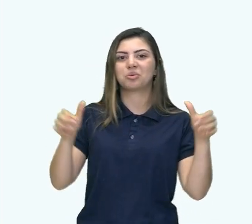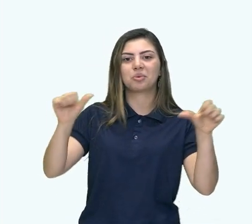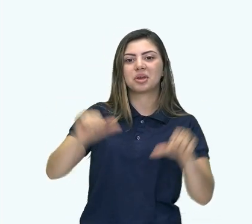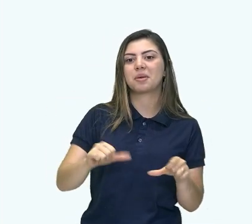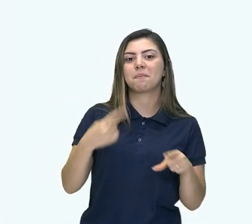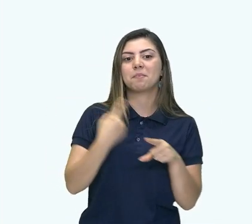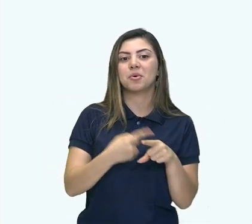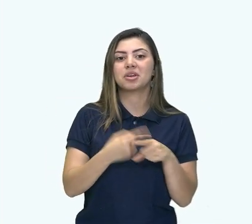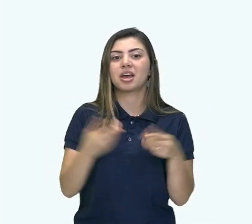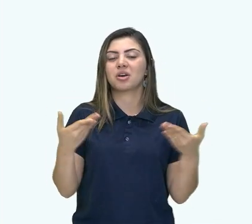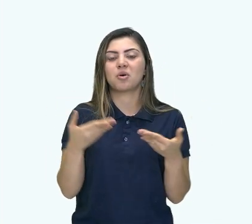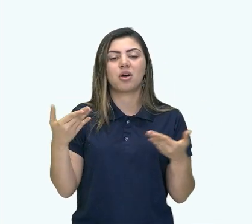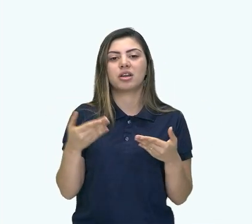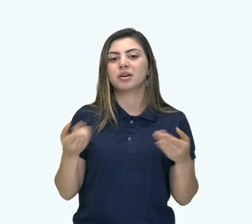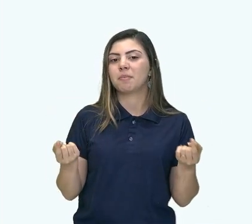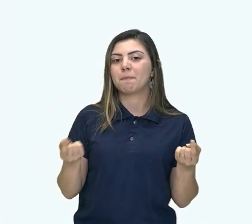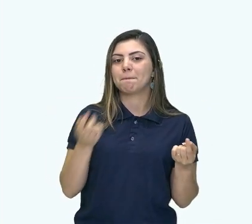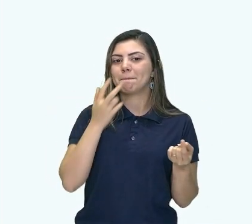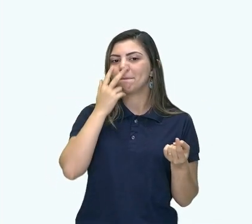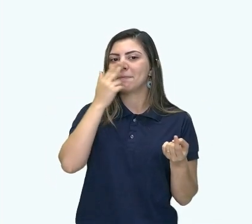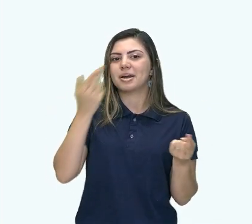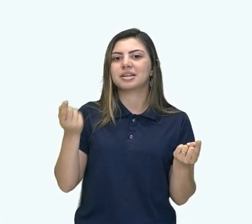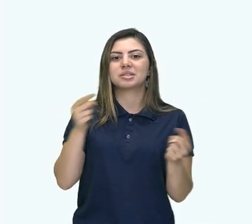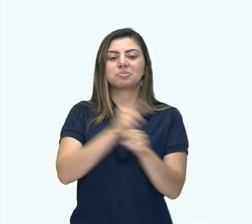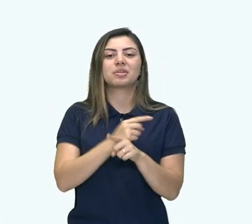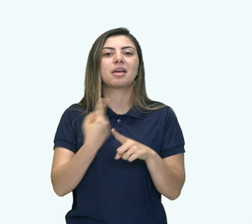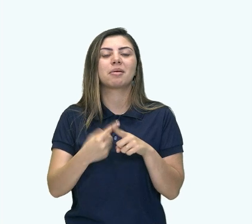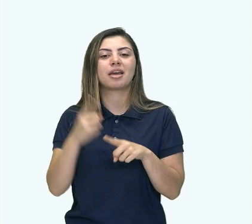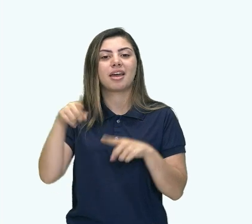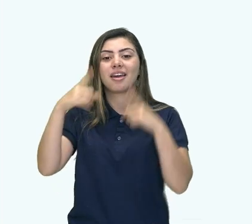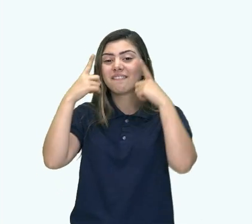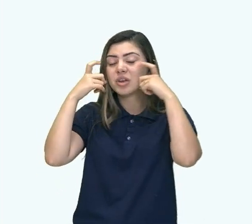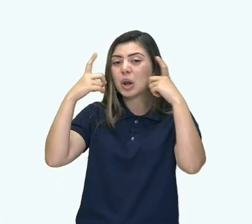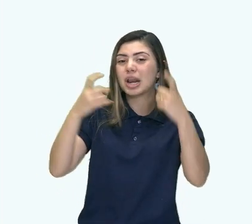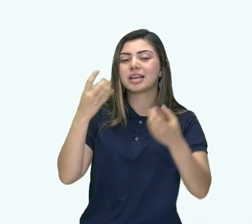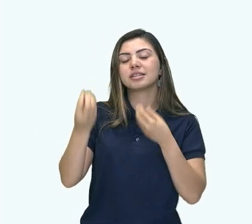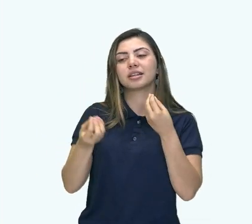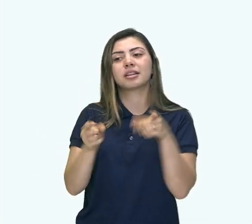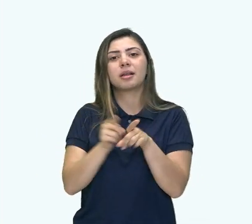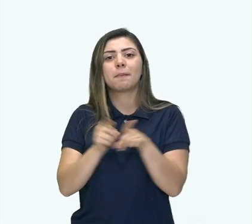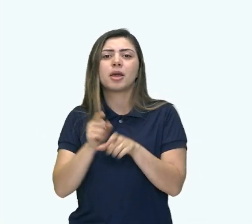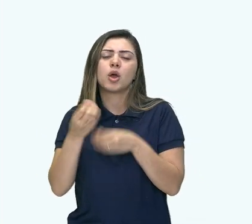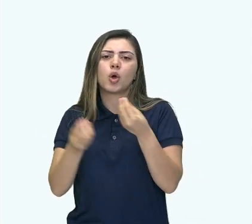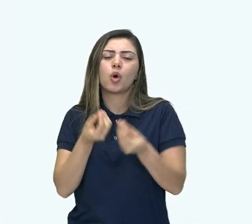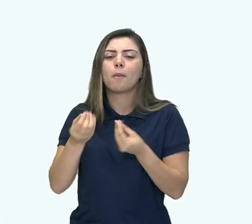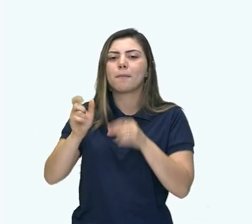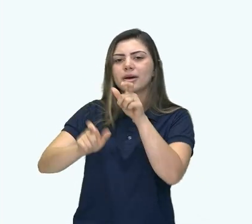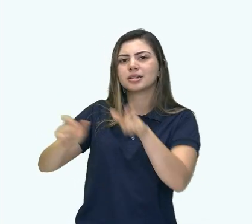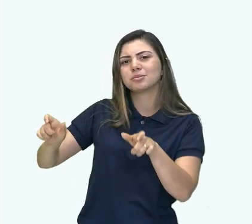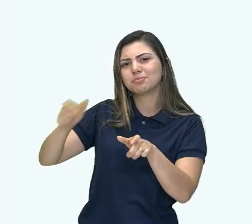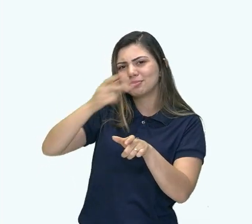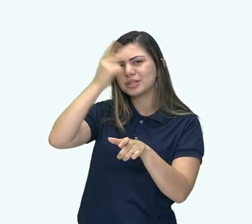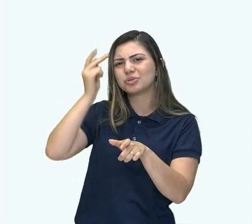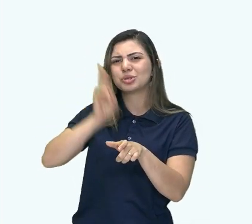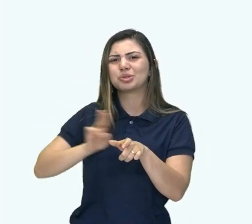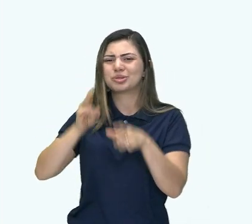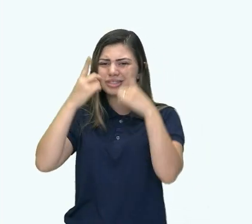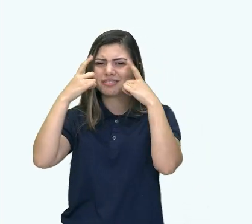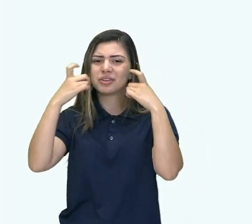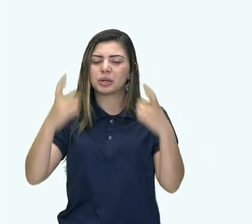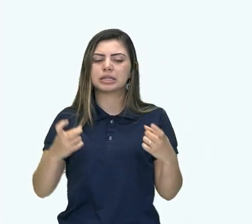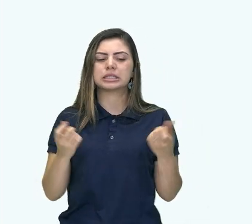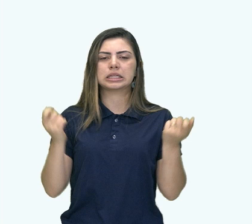boas? Curioso, né? Justamente porque fala sobre essa violência e como as pessoas também usam a violência para se dar